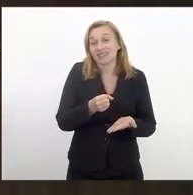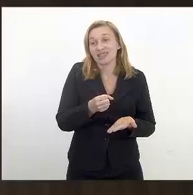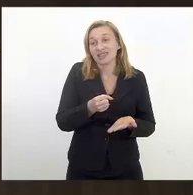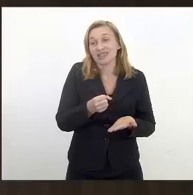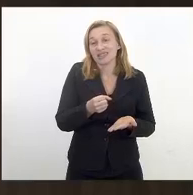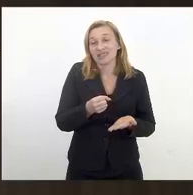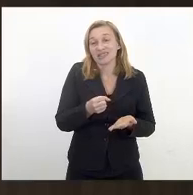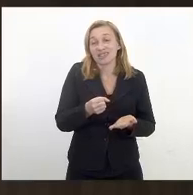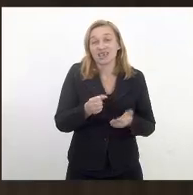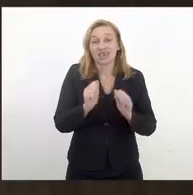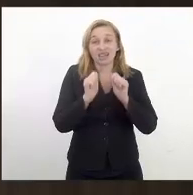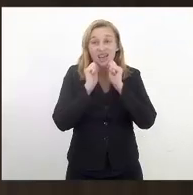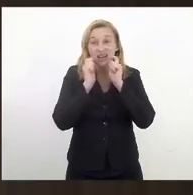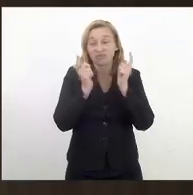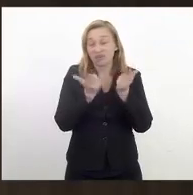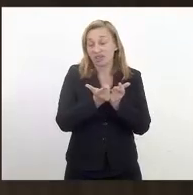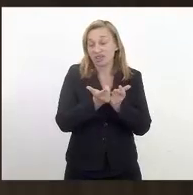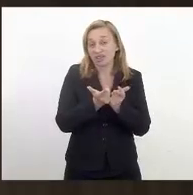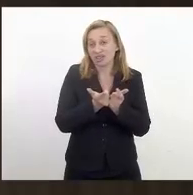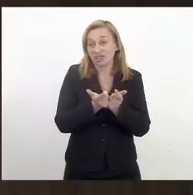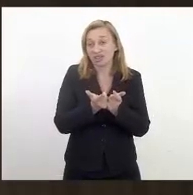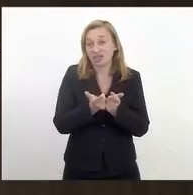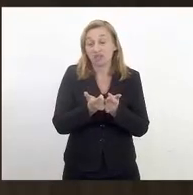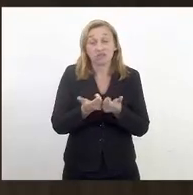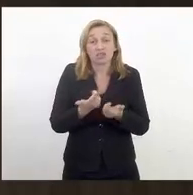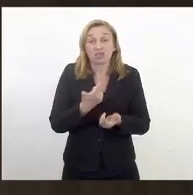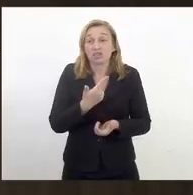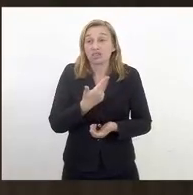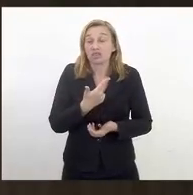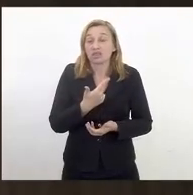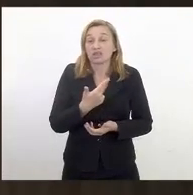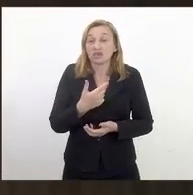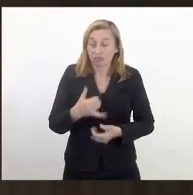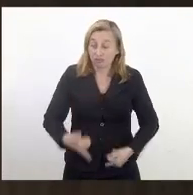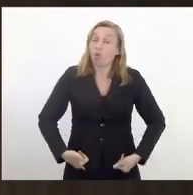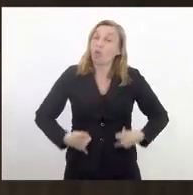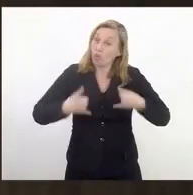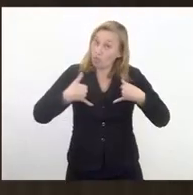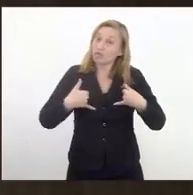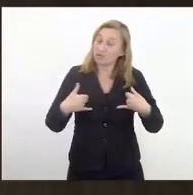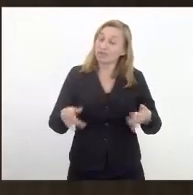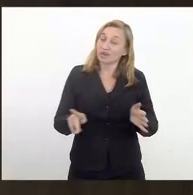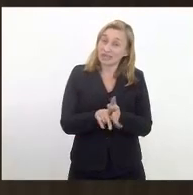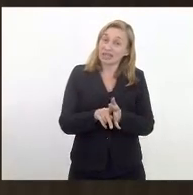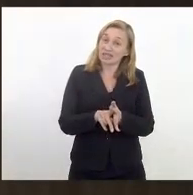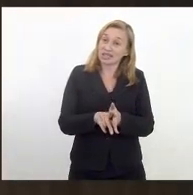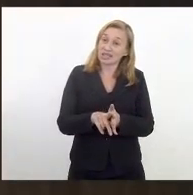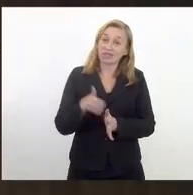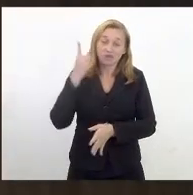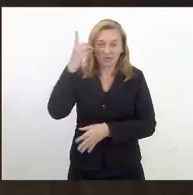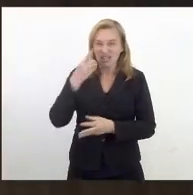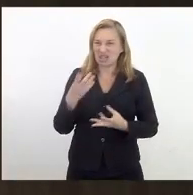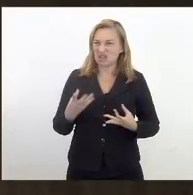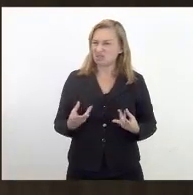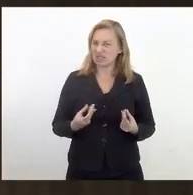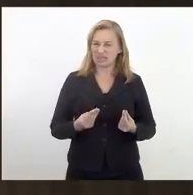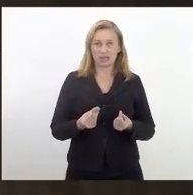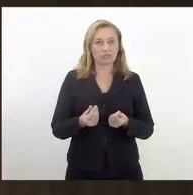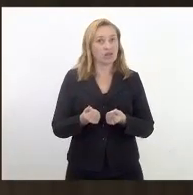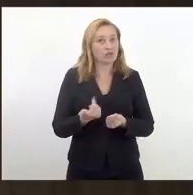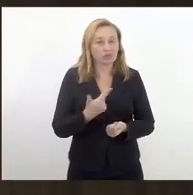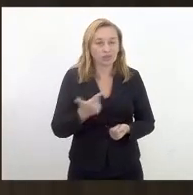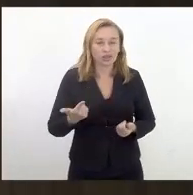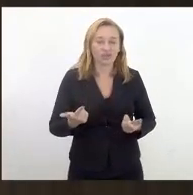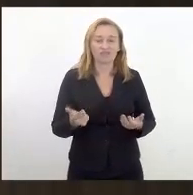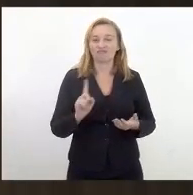essa menção de que a Assembleia Legislativa do Estado de Janeiro local tem muito orgulho de ser membro como Deputado não tem sensibilidade para os problemas sociais do